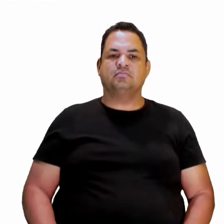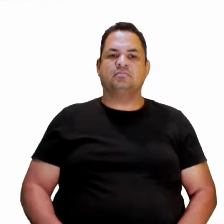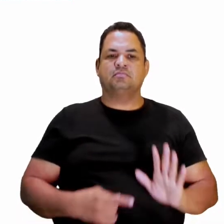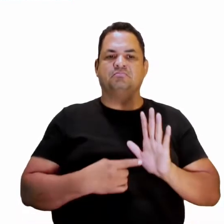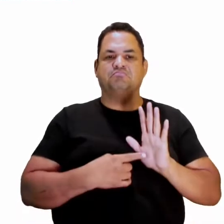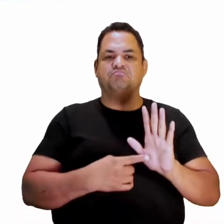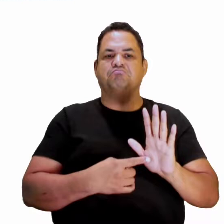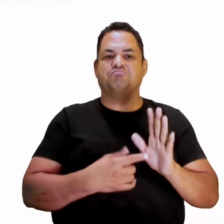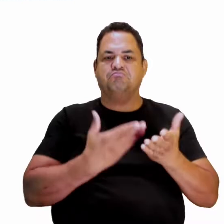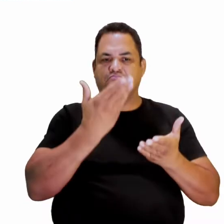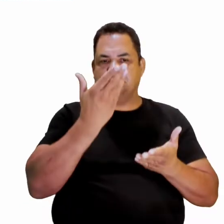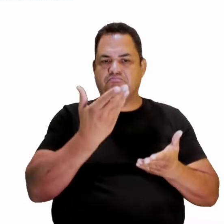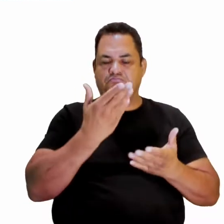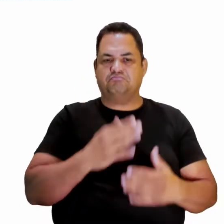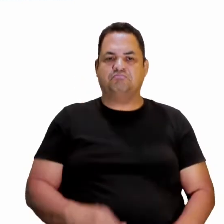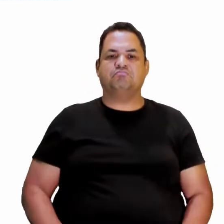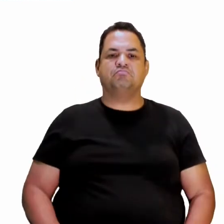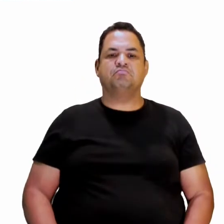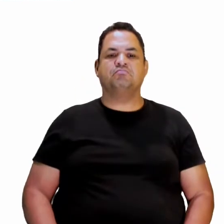as palavrinhas.